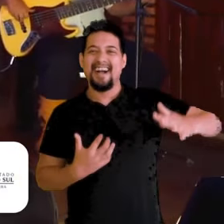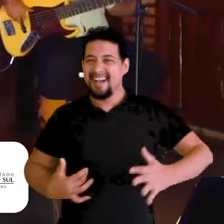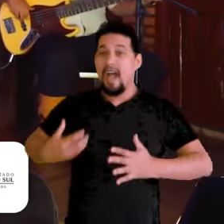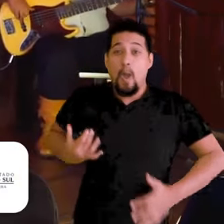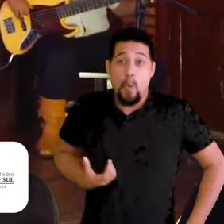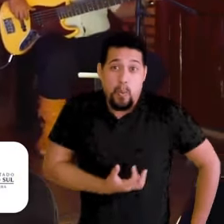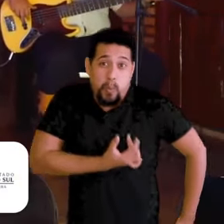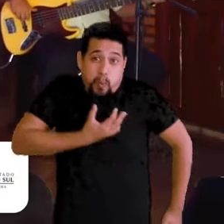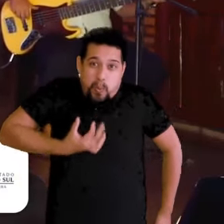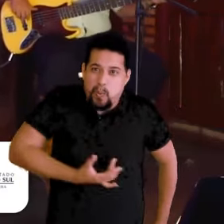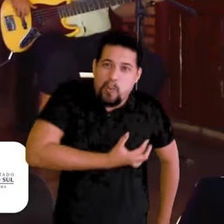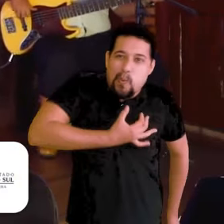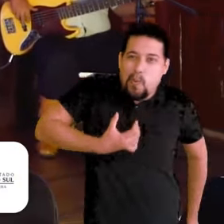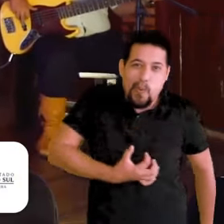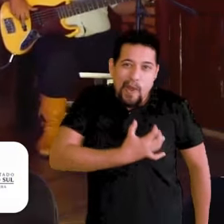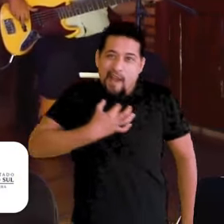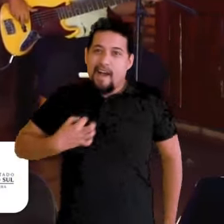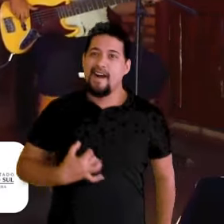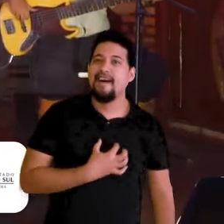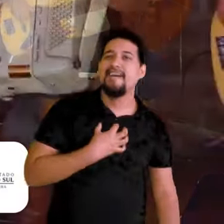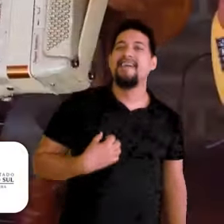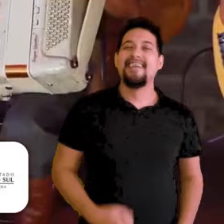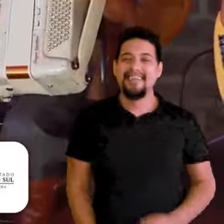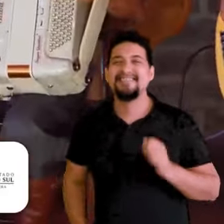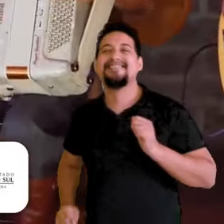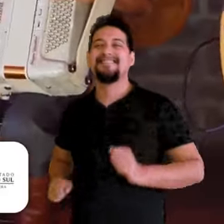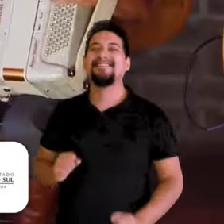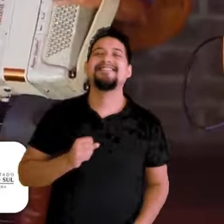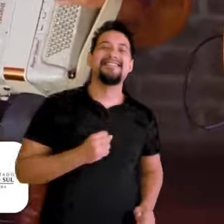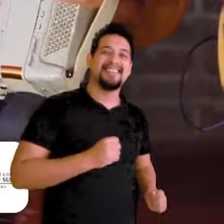da gaita que me aquece o peito.